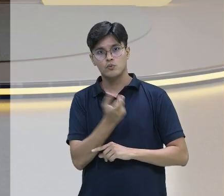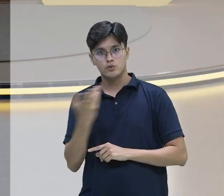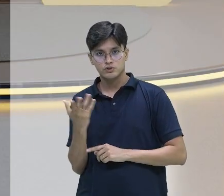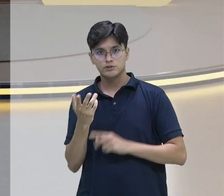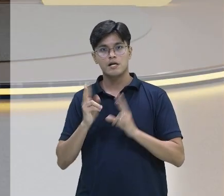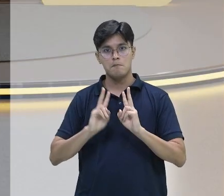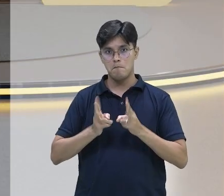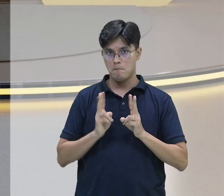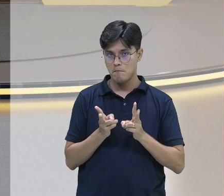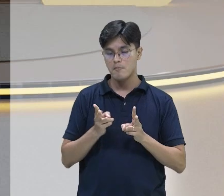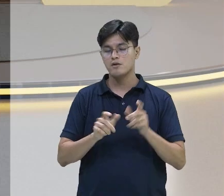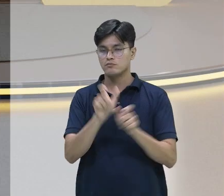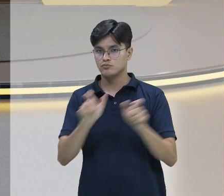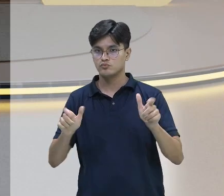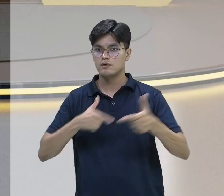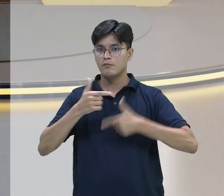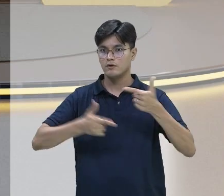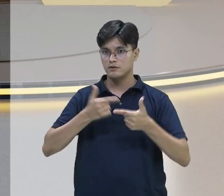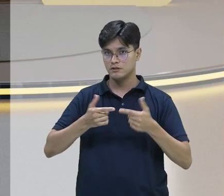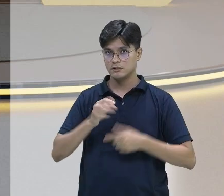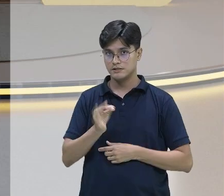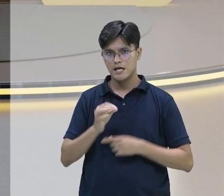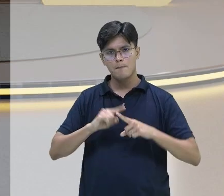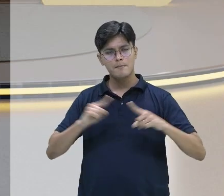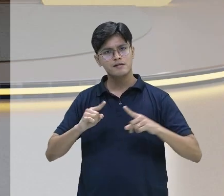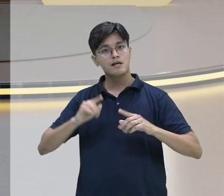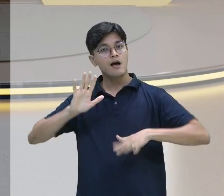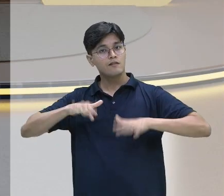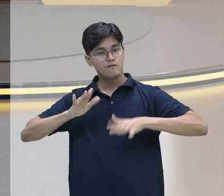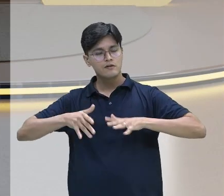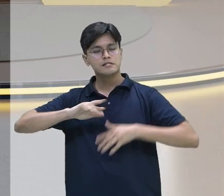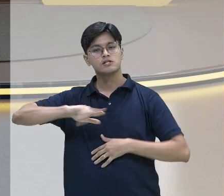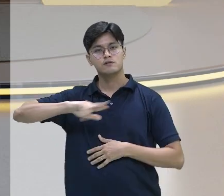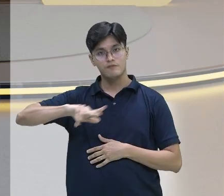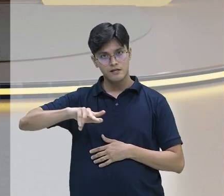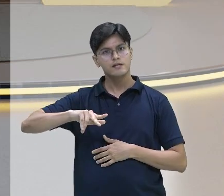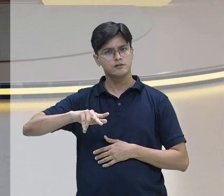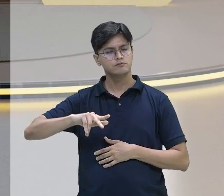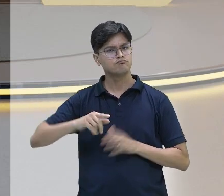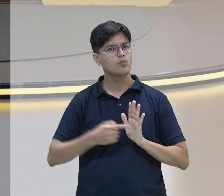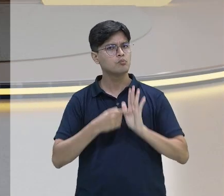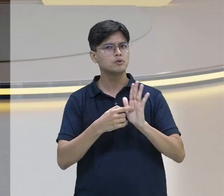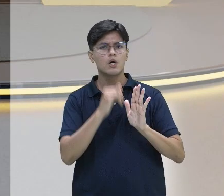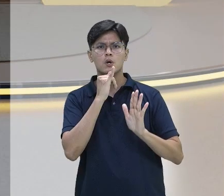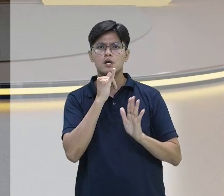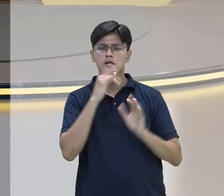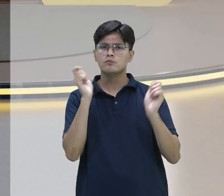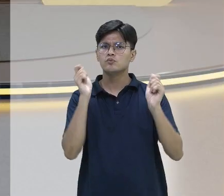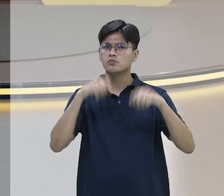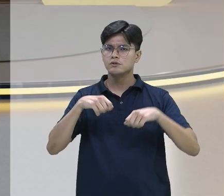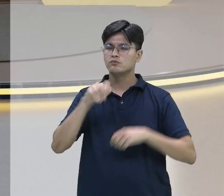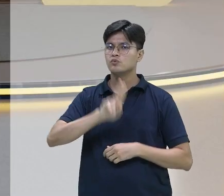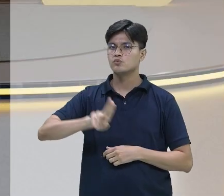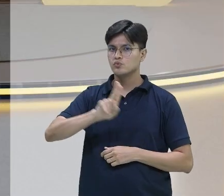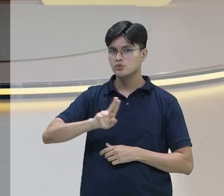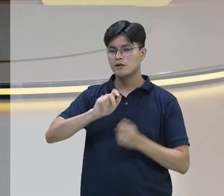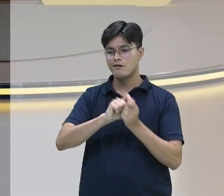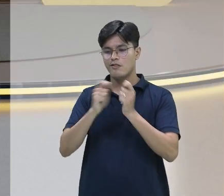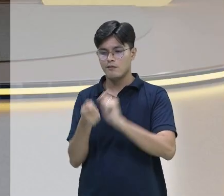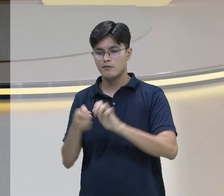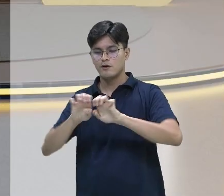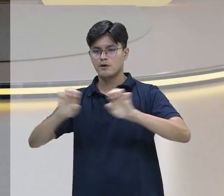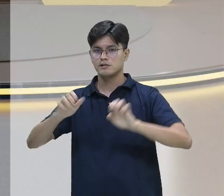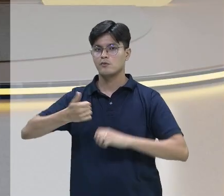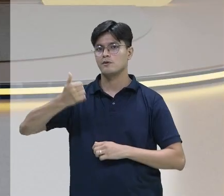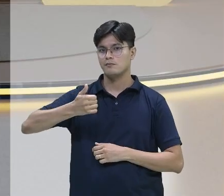É sempre o mesmo crescimento, mas nem sempre isso é possível. Mas a gente trouxe esses exemplos para que possa ser aplicado na função do primeiro grau. Então,